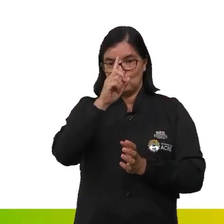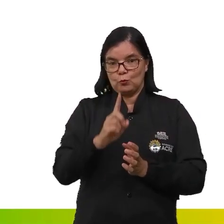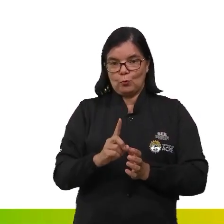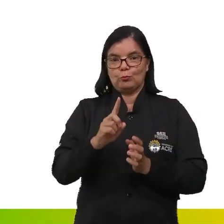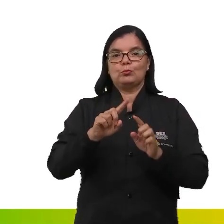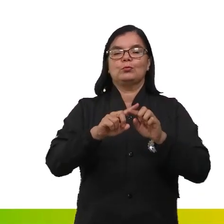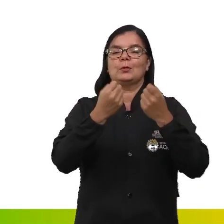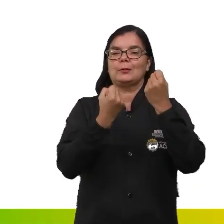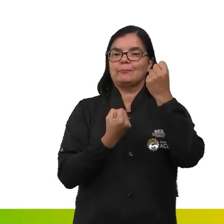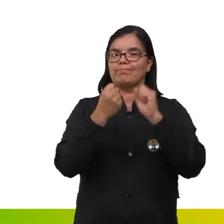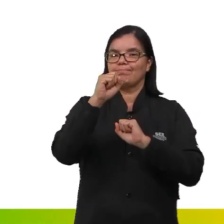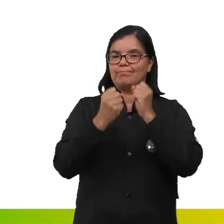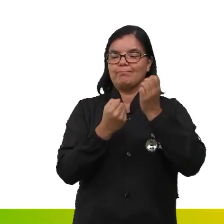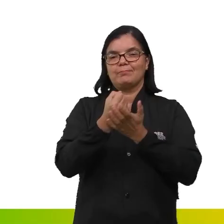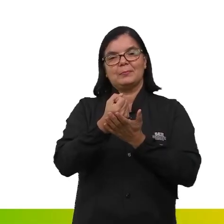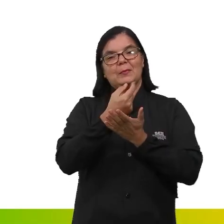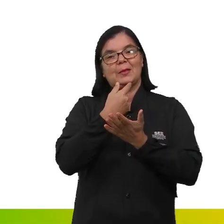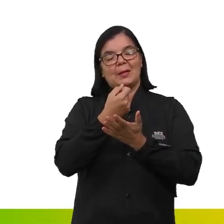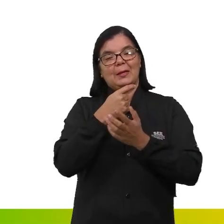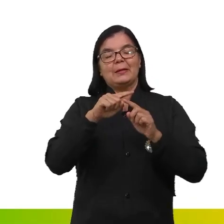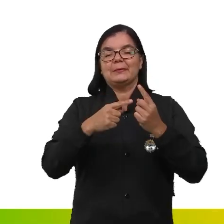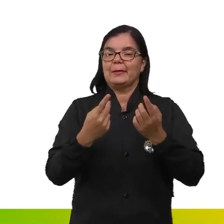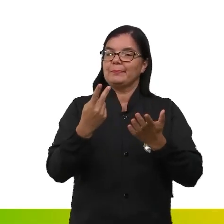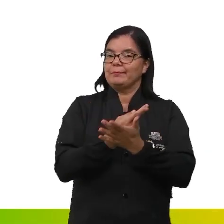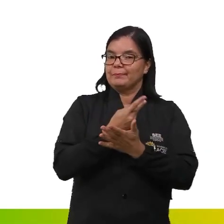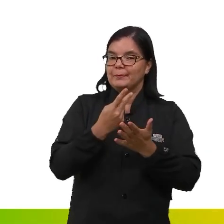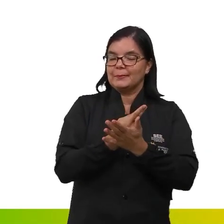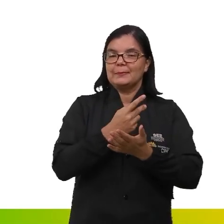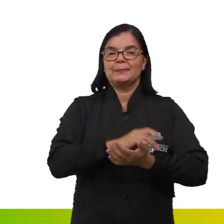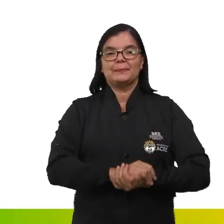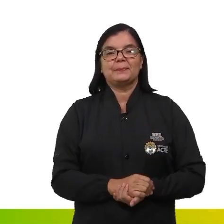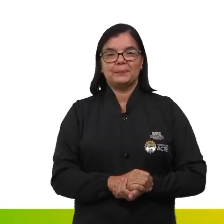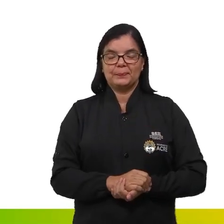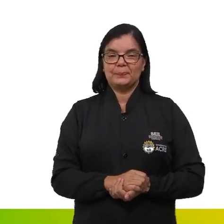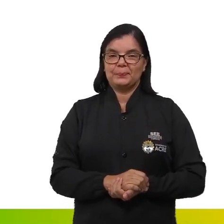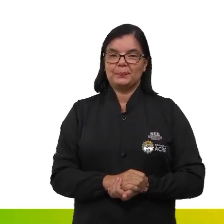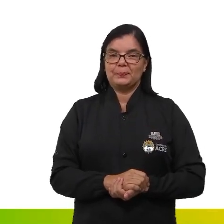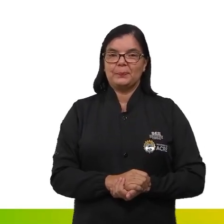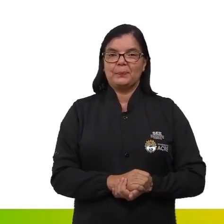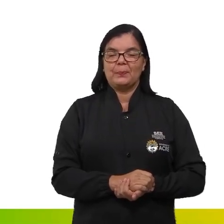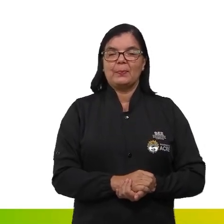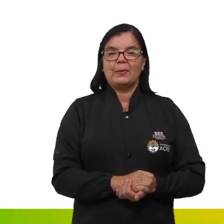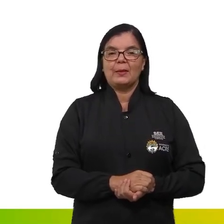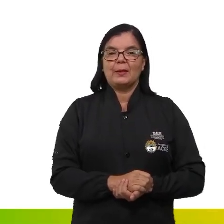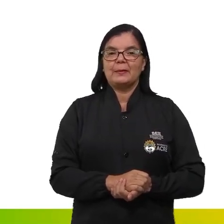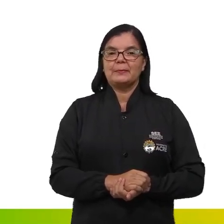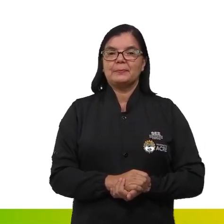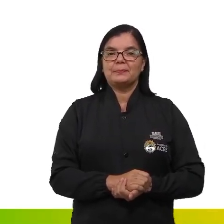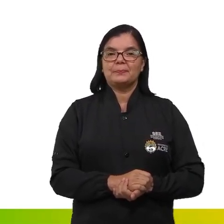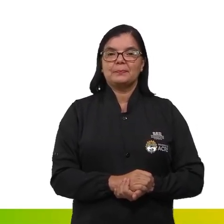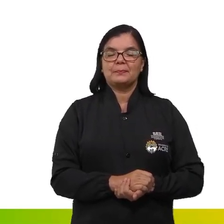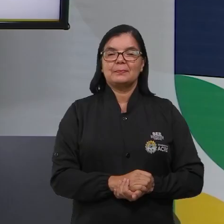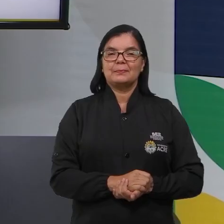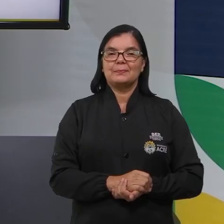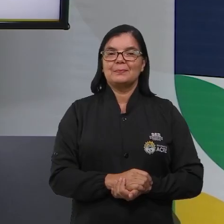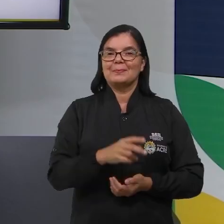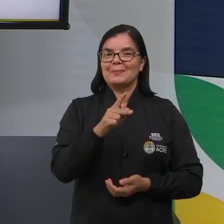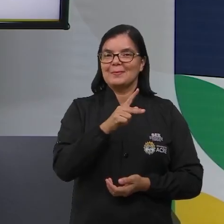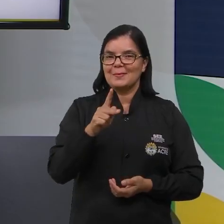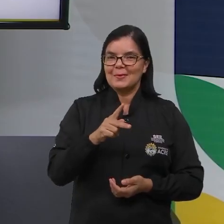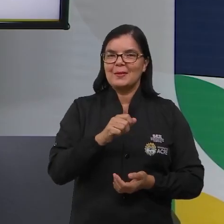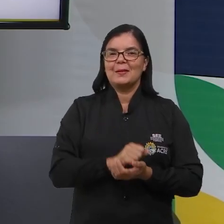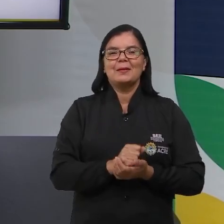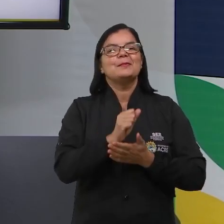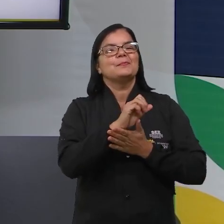donos das indústrias farmacêuticas. Essa aqui também não está correta, tá certo? Professora,